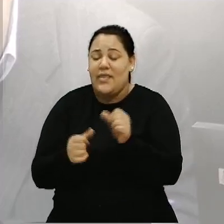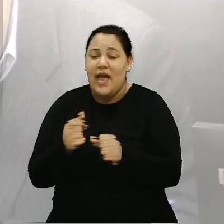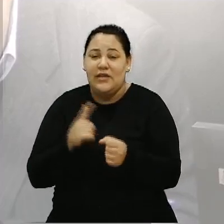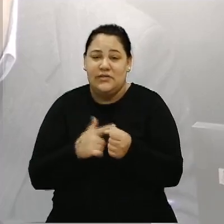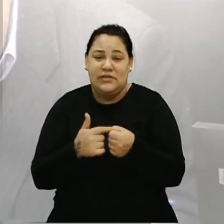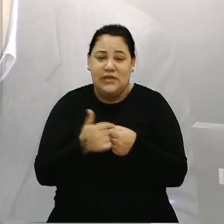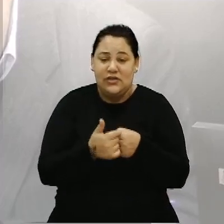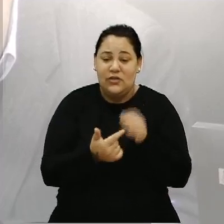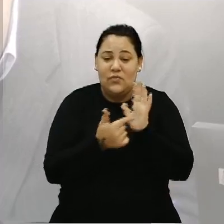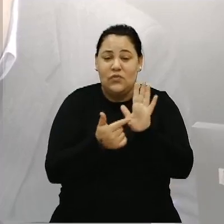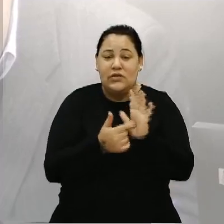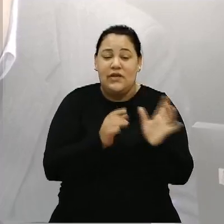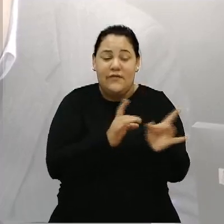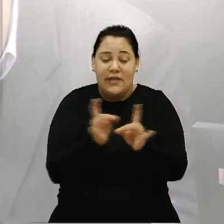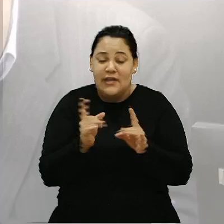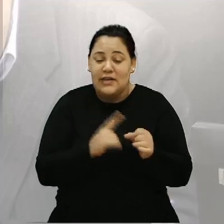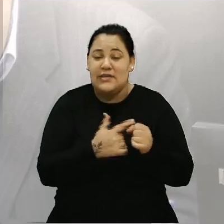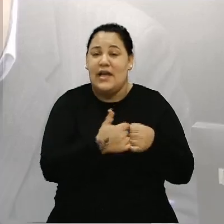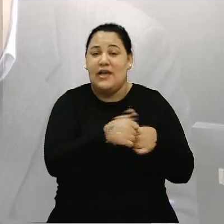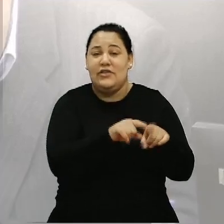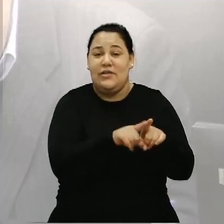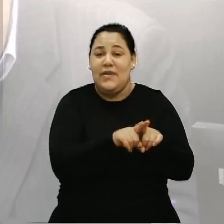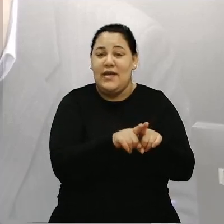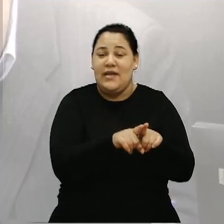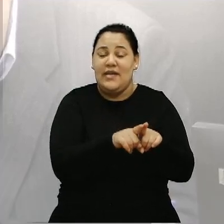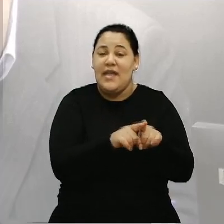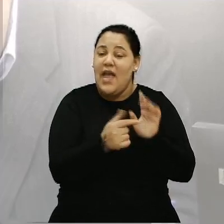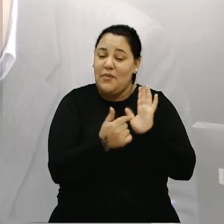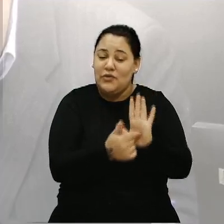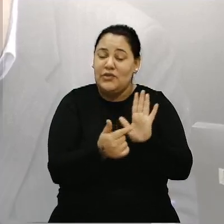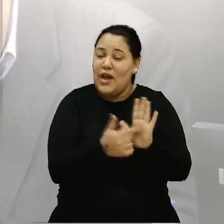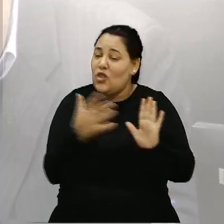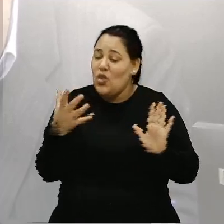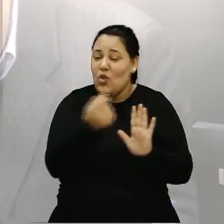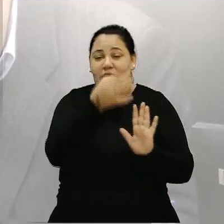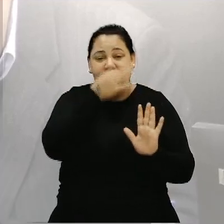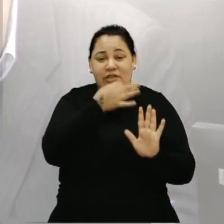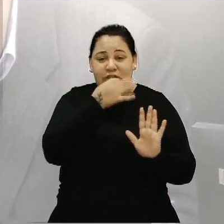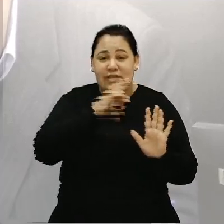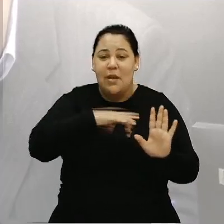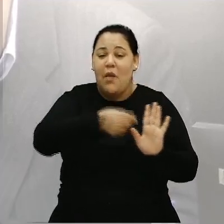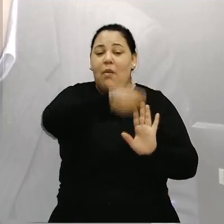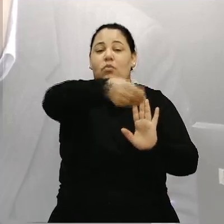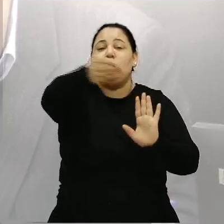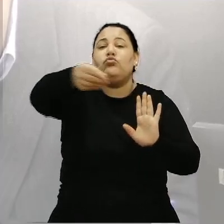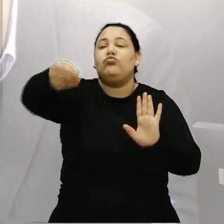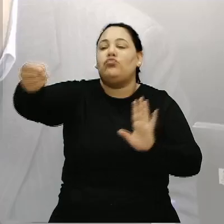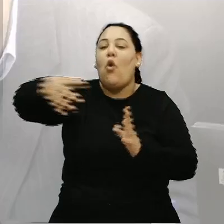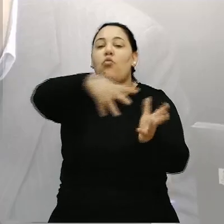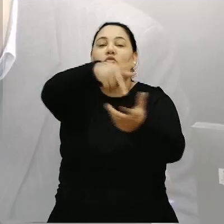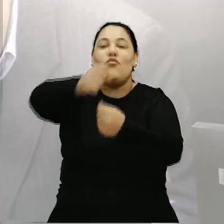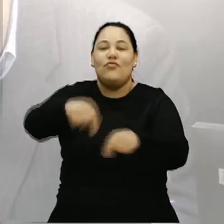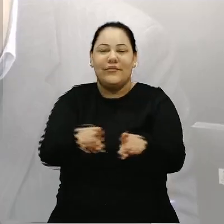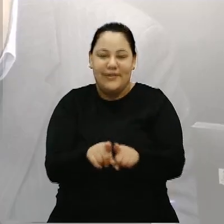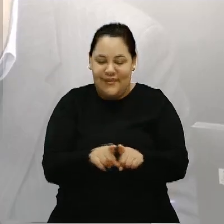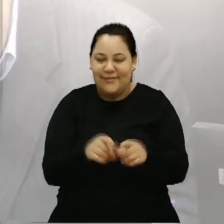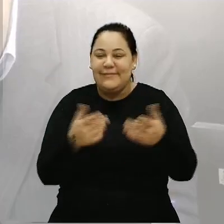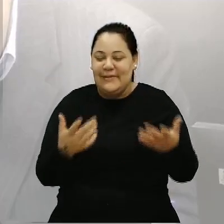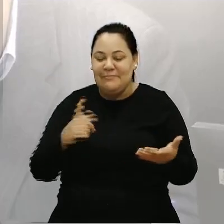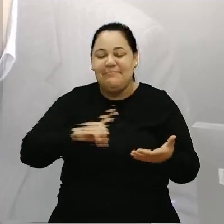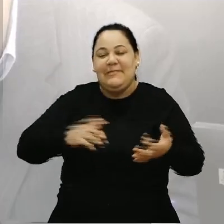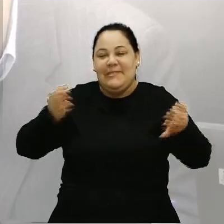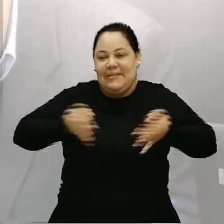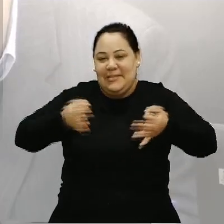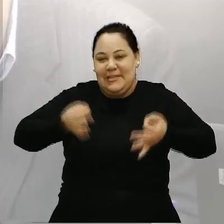mostrar a cidade, é vender a cidade e é levar tudo aquilo que Caxias do Sul tem para outras partes do mundo. Então, com certeza, vereador Lucas,